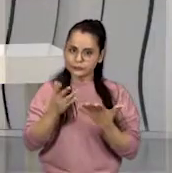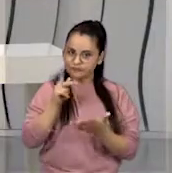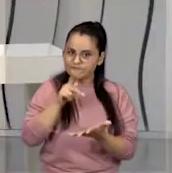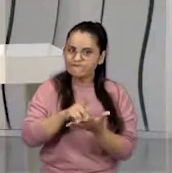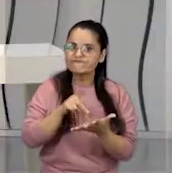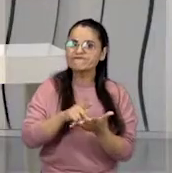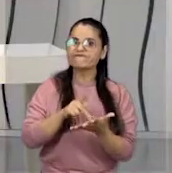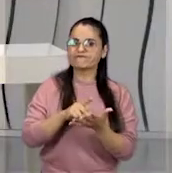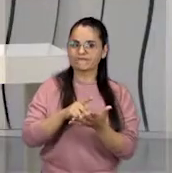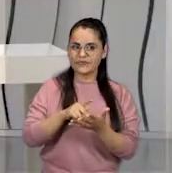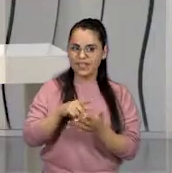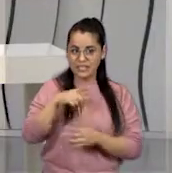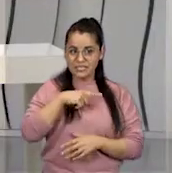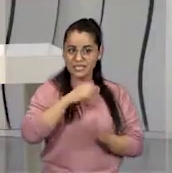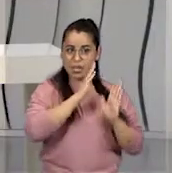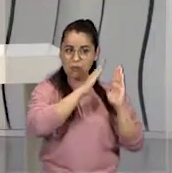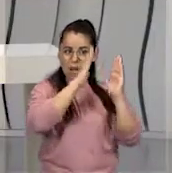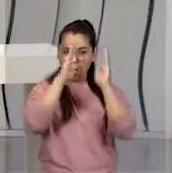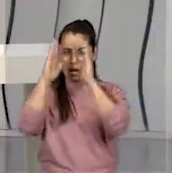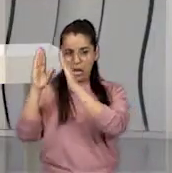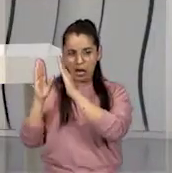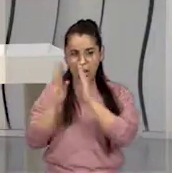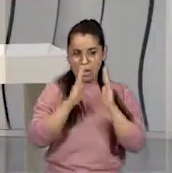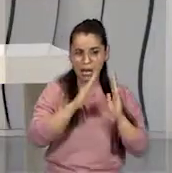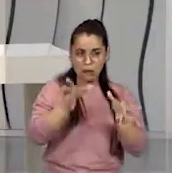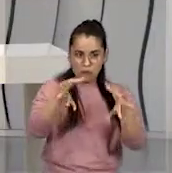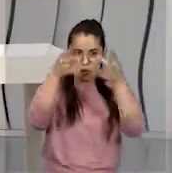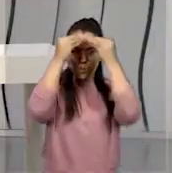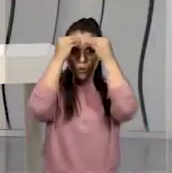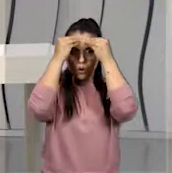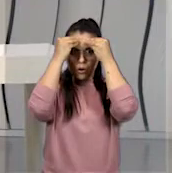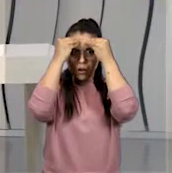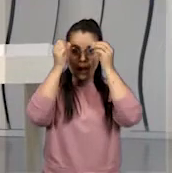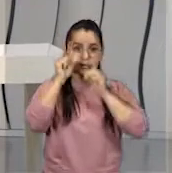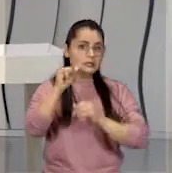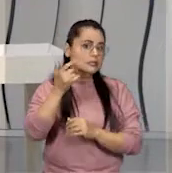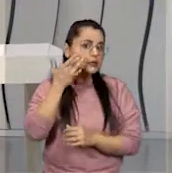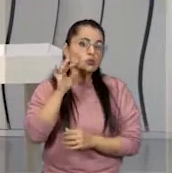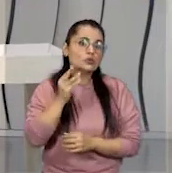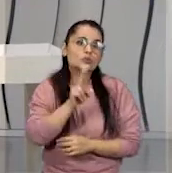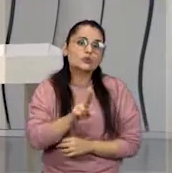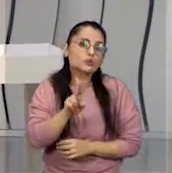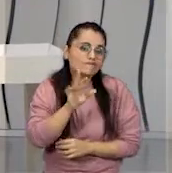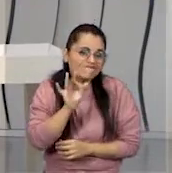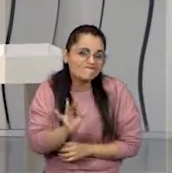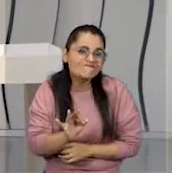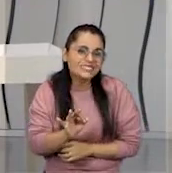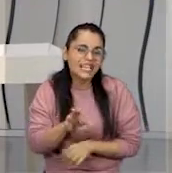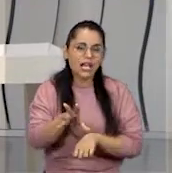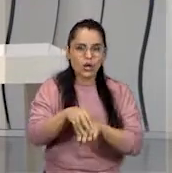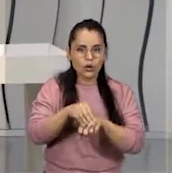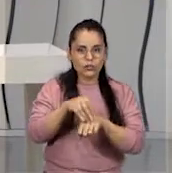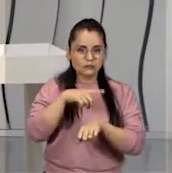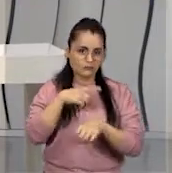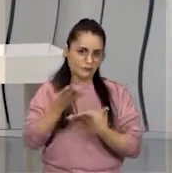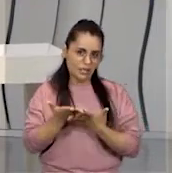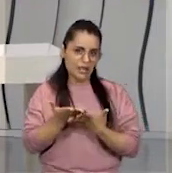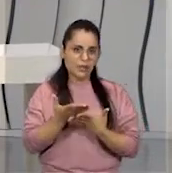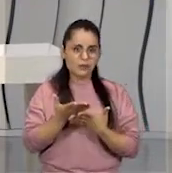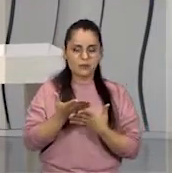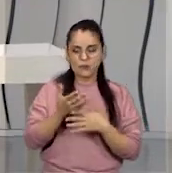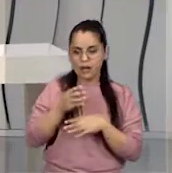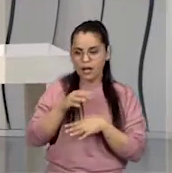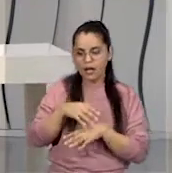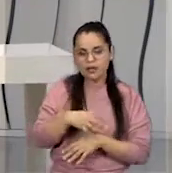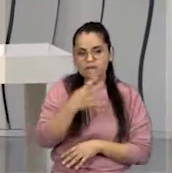você ter uma biblioteca na sua cabeça se você não souber utilizar desse conhecimento para encantar,